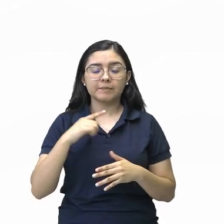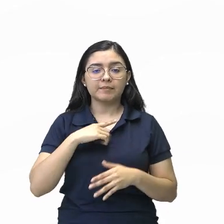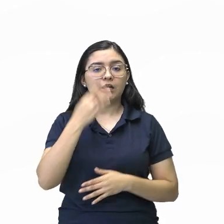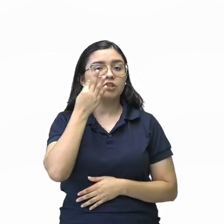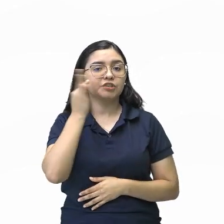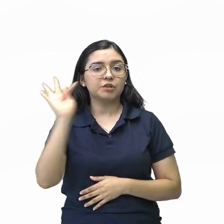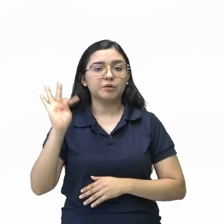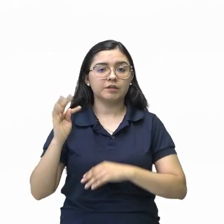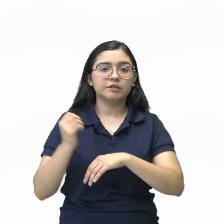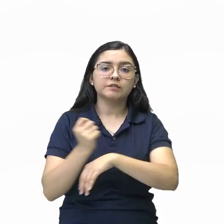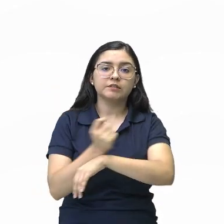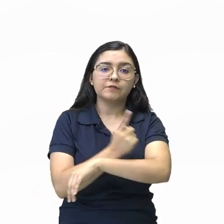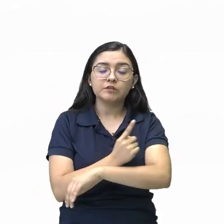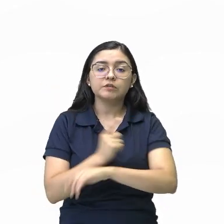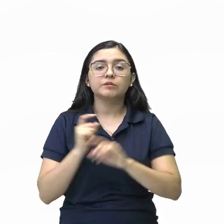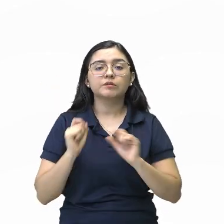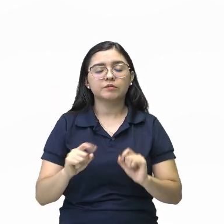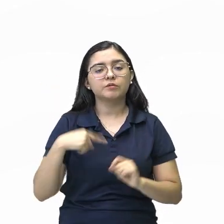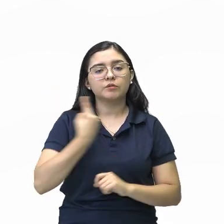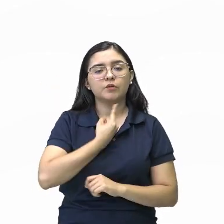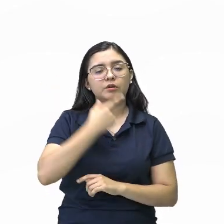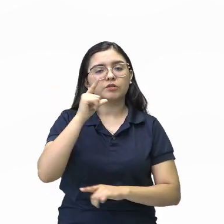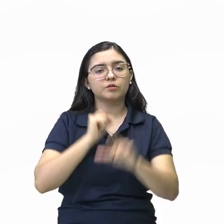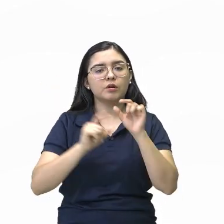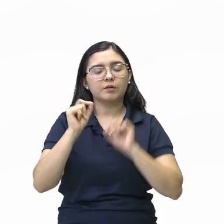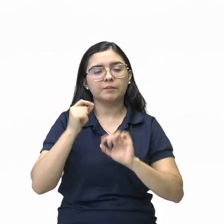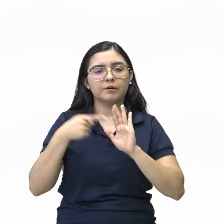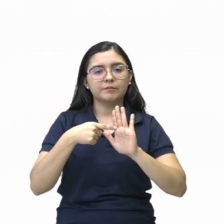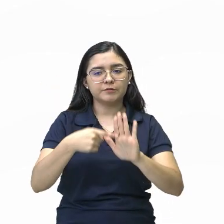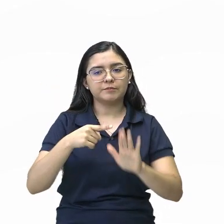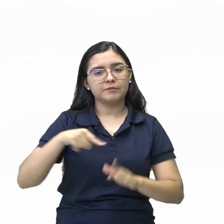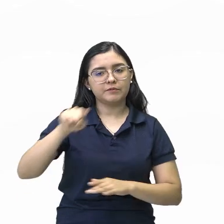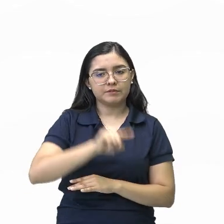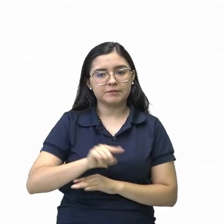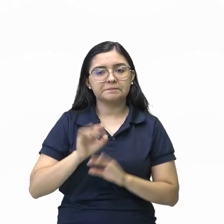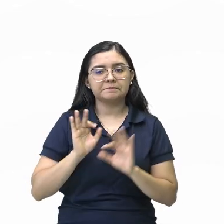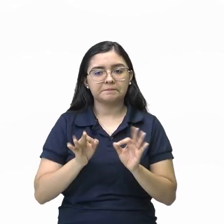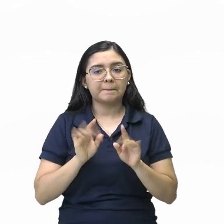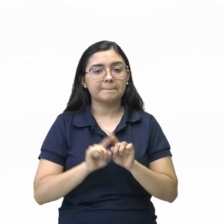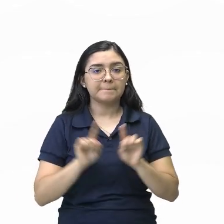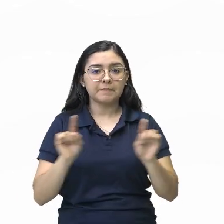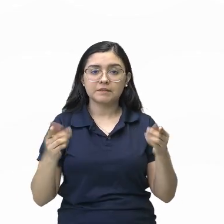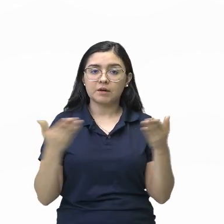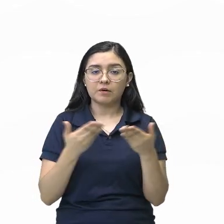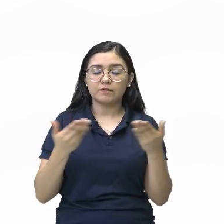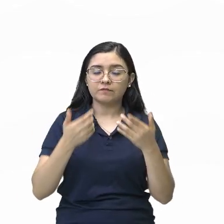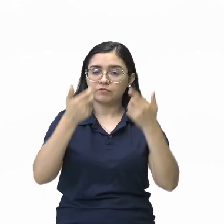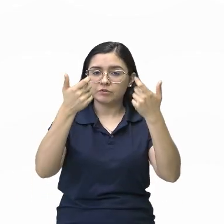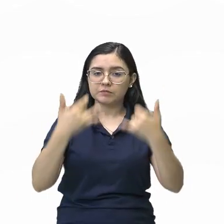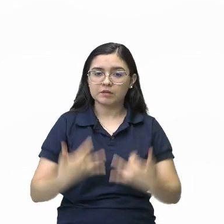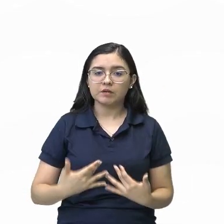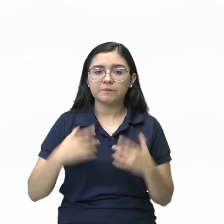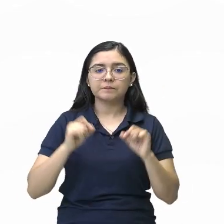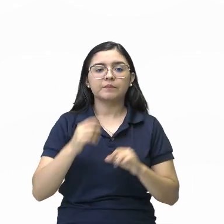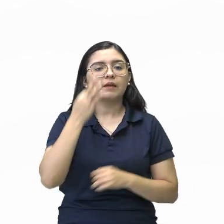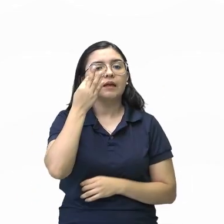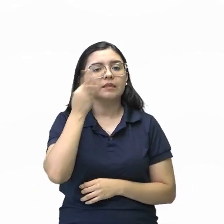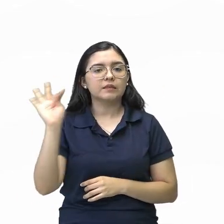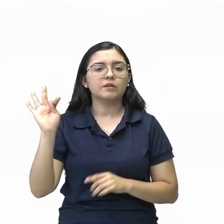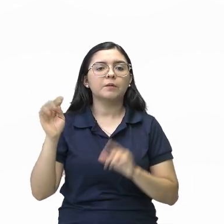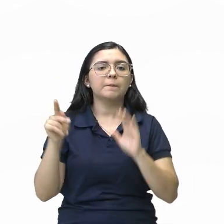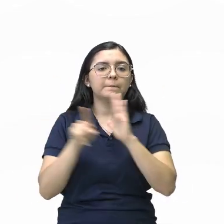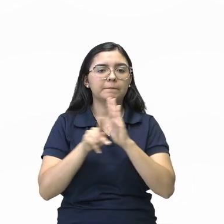teorias evolutivas que a gente selecionou aqui para mostrar para vocês. Mas vamos falar um pouquinho mais sobre a teoria